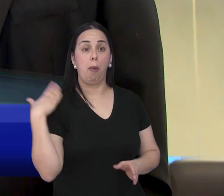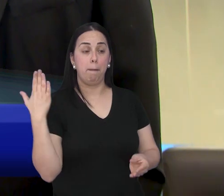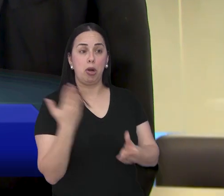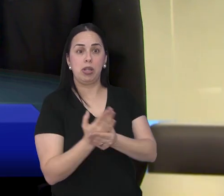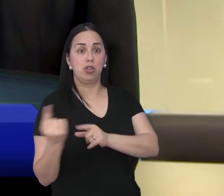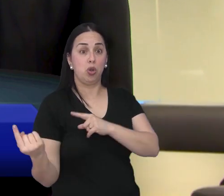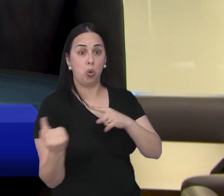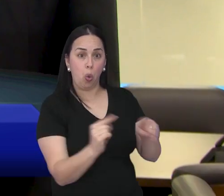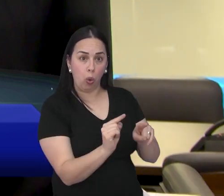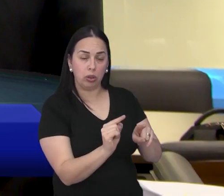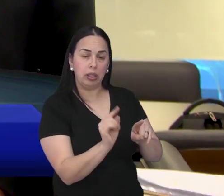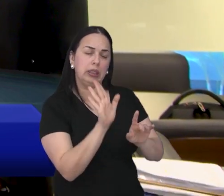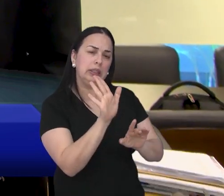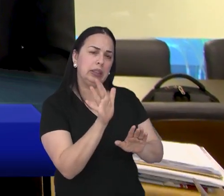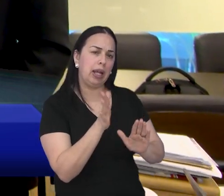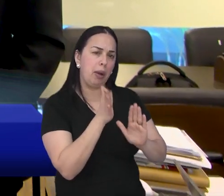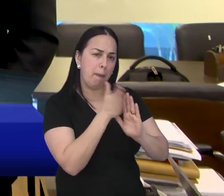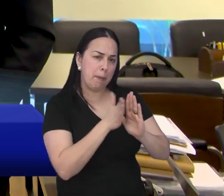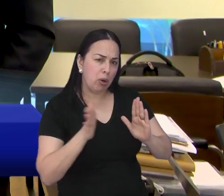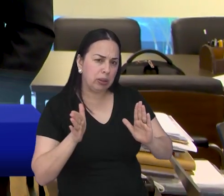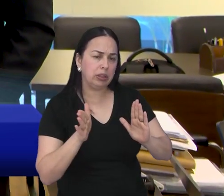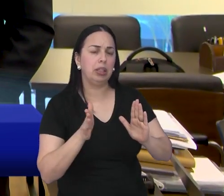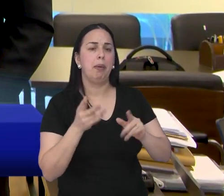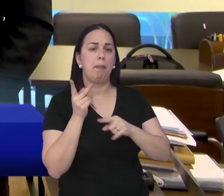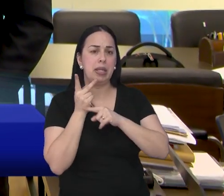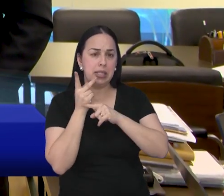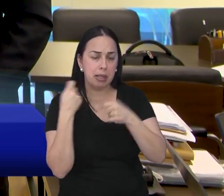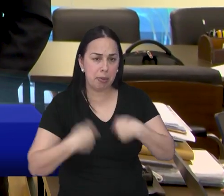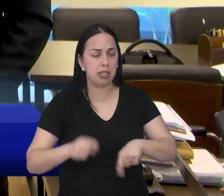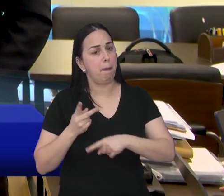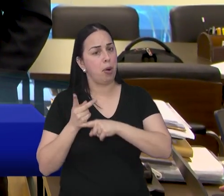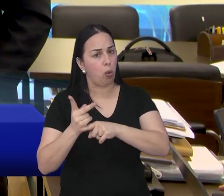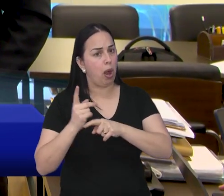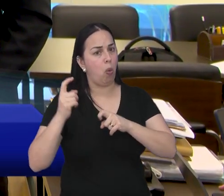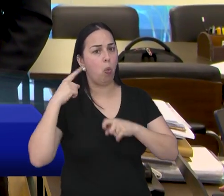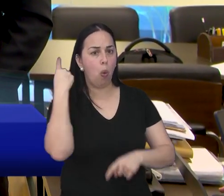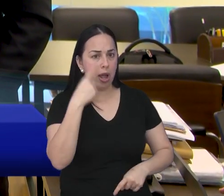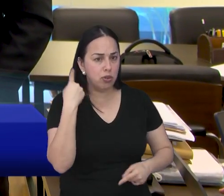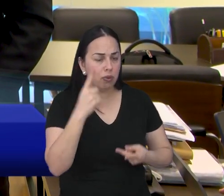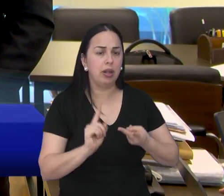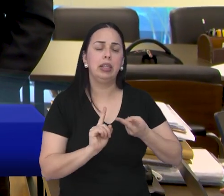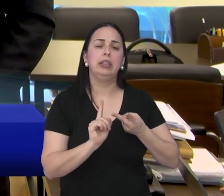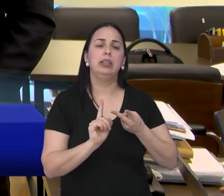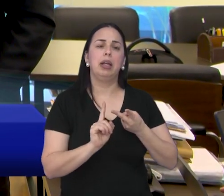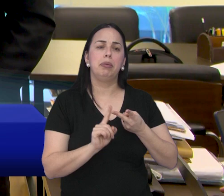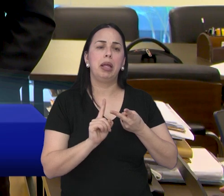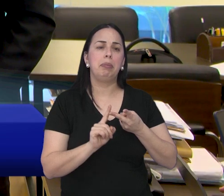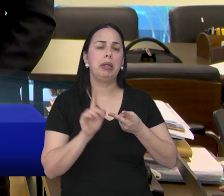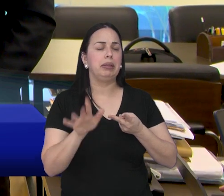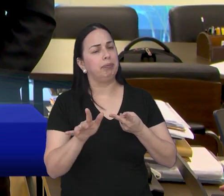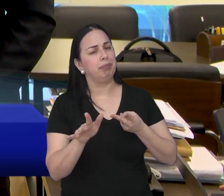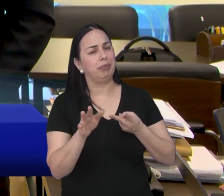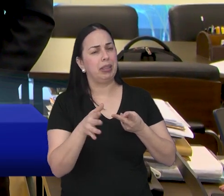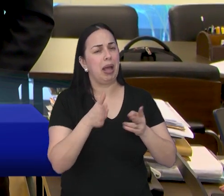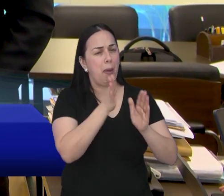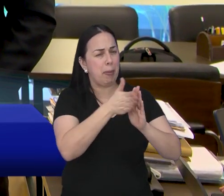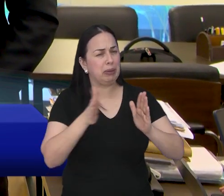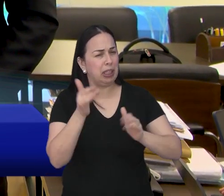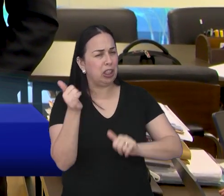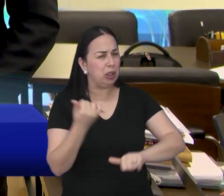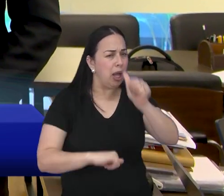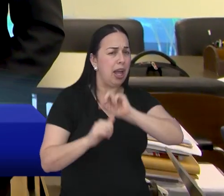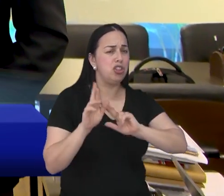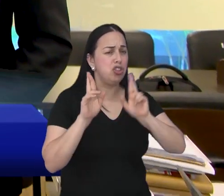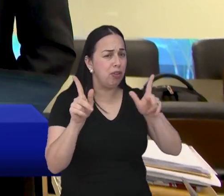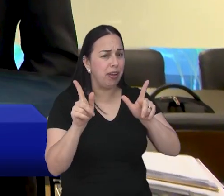da rescisão indireta, tem um processo aí, né? Tem que procurar um advogado, tem o processo. Isso tem algumas mudanças